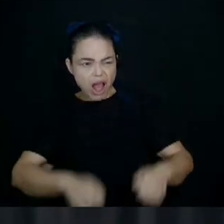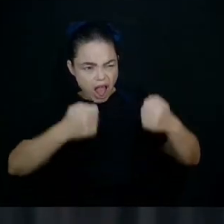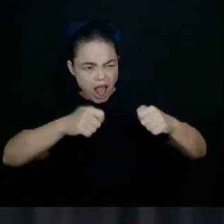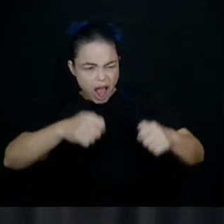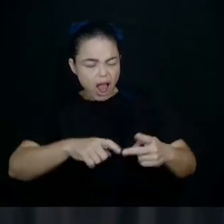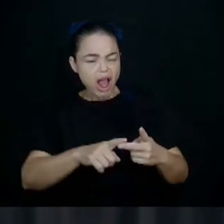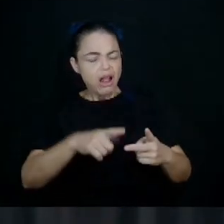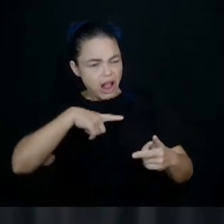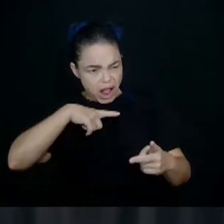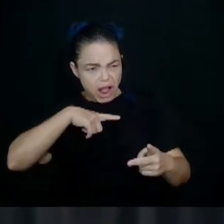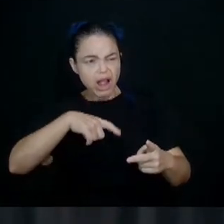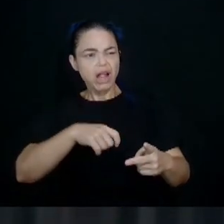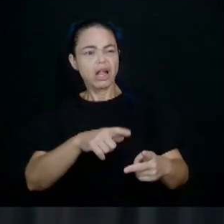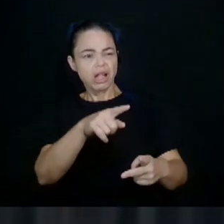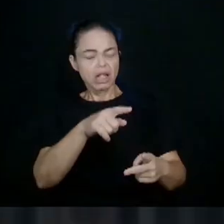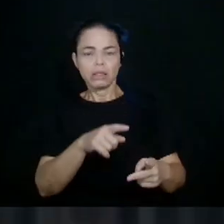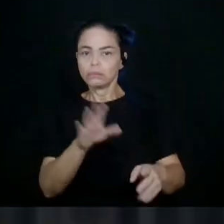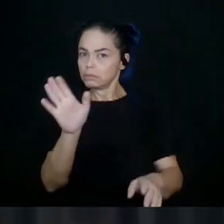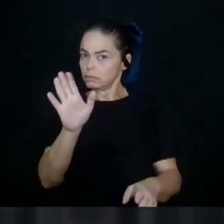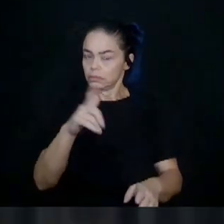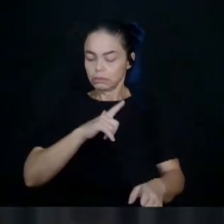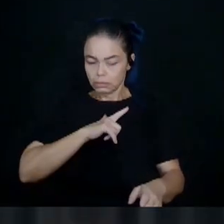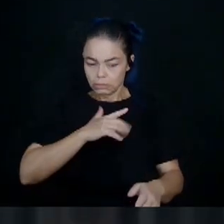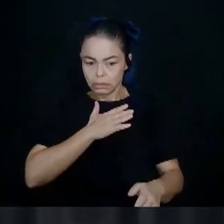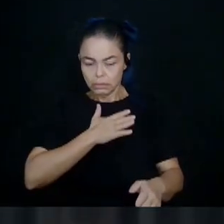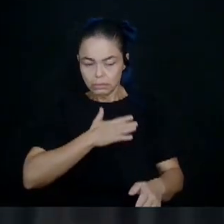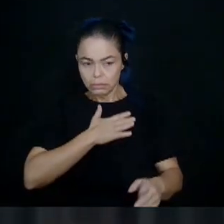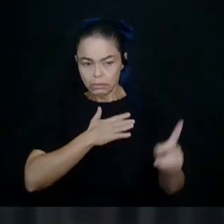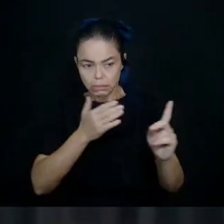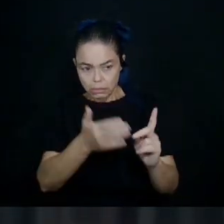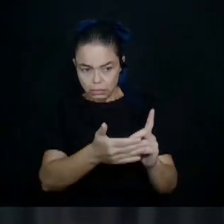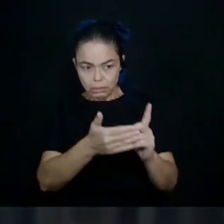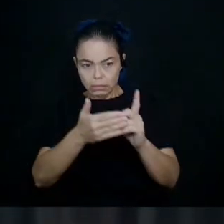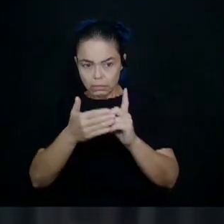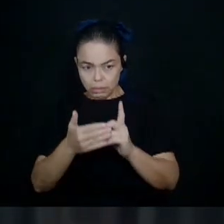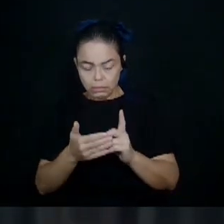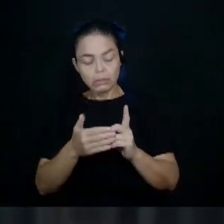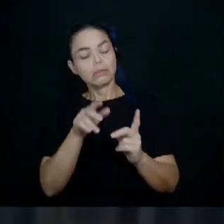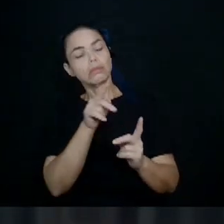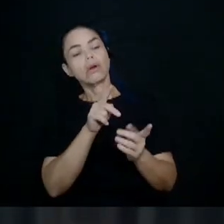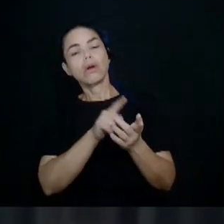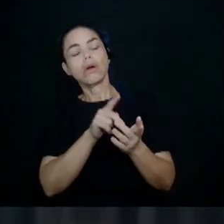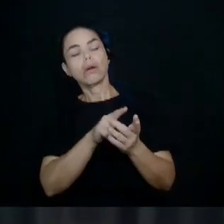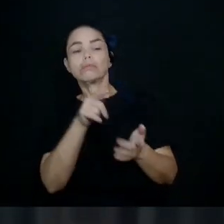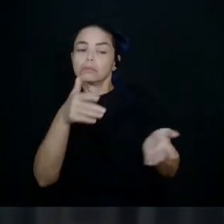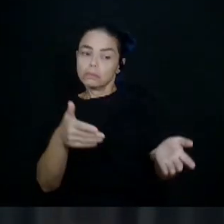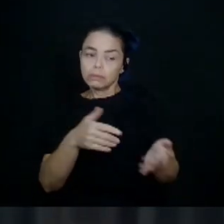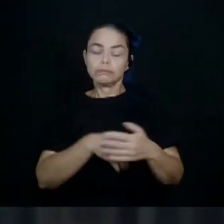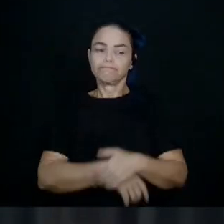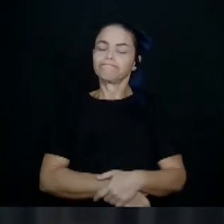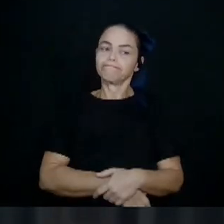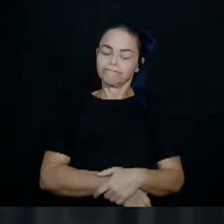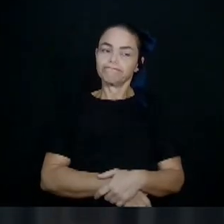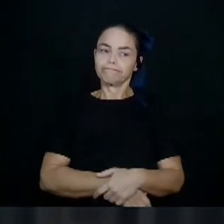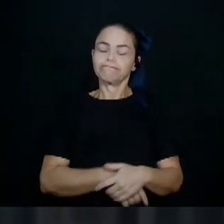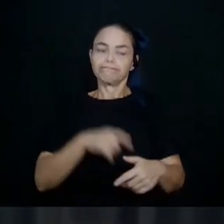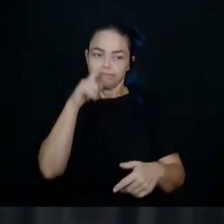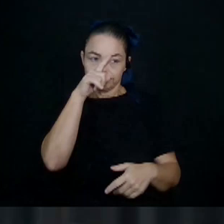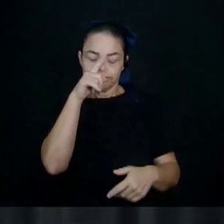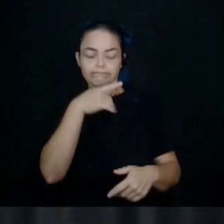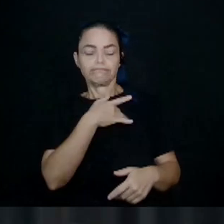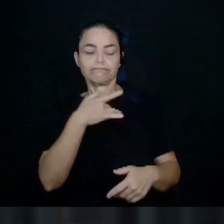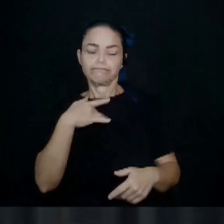tem, você... Não, a gente tem que trazer essa pessoa para a realidade e falar, olha, isso está trazendo riscos para sua saúde